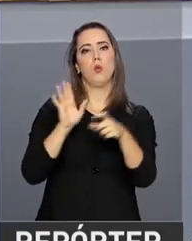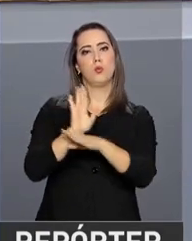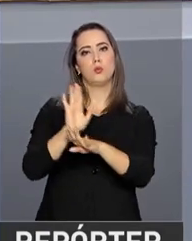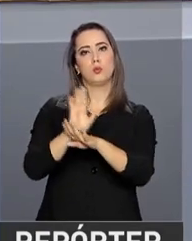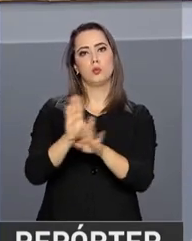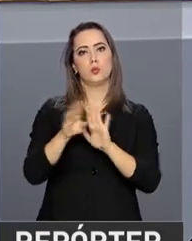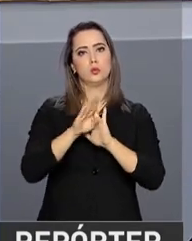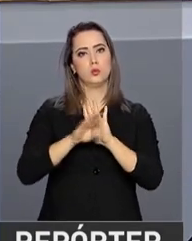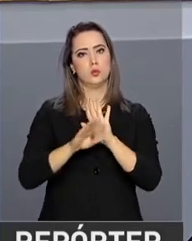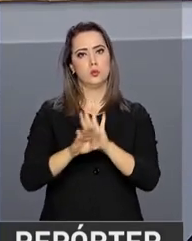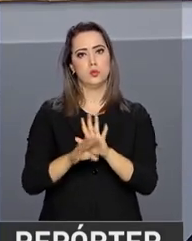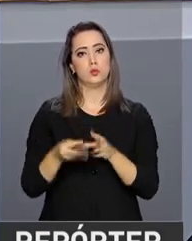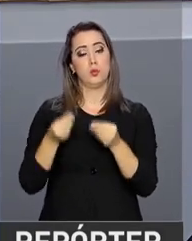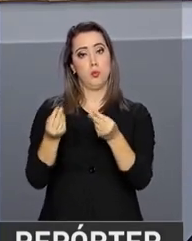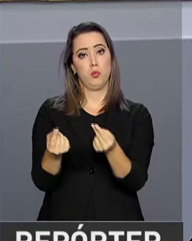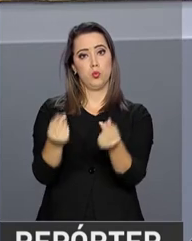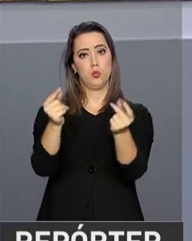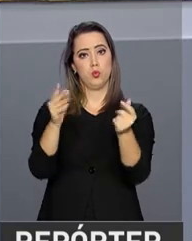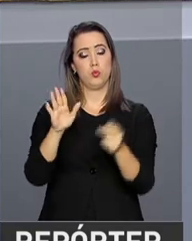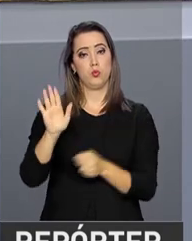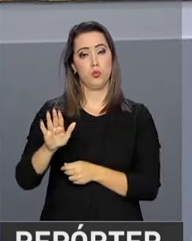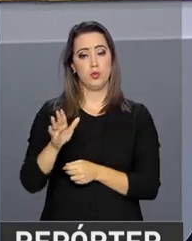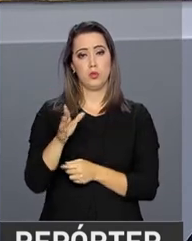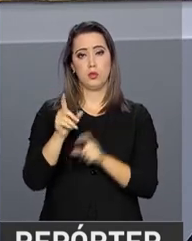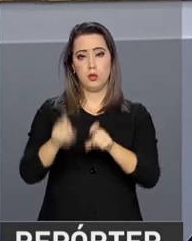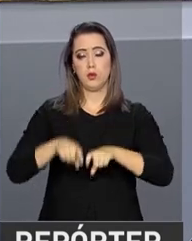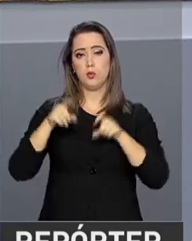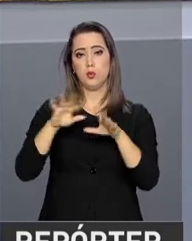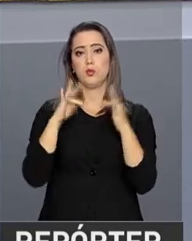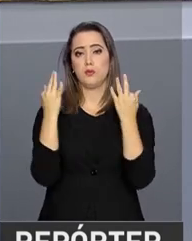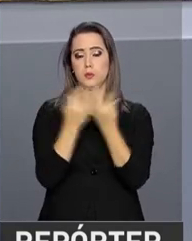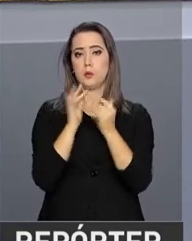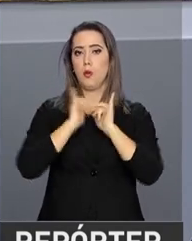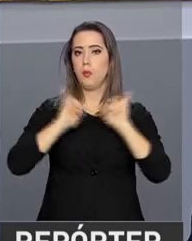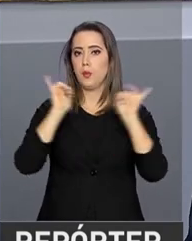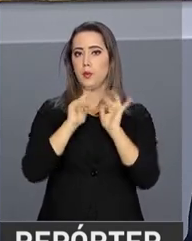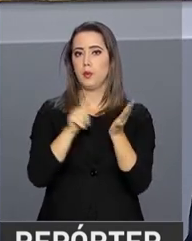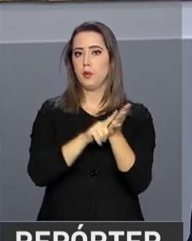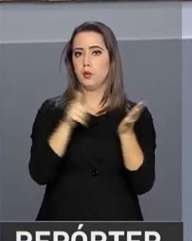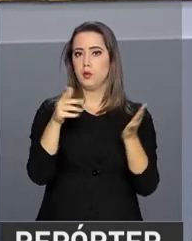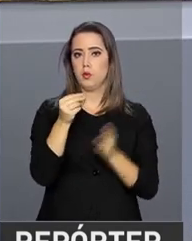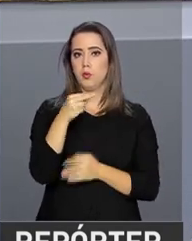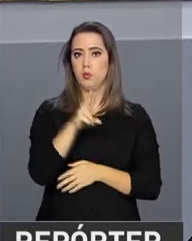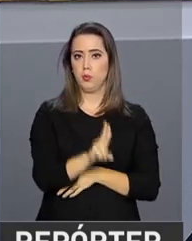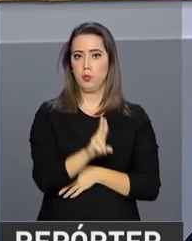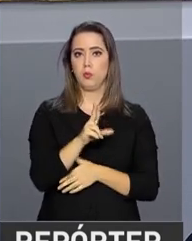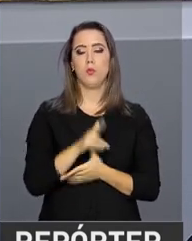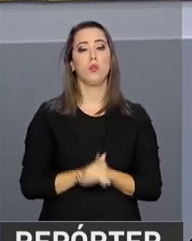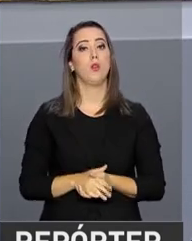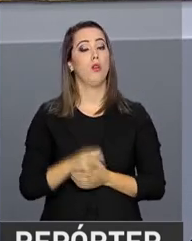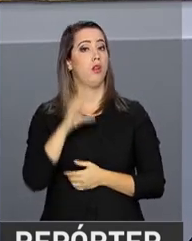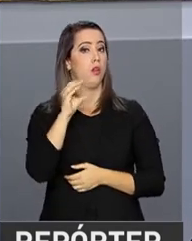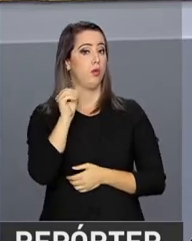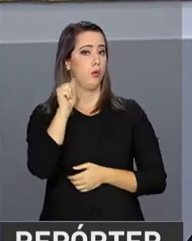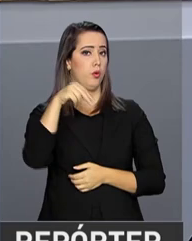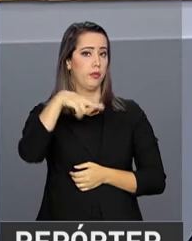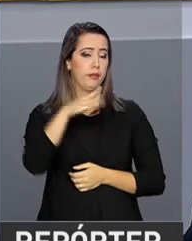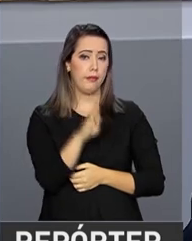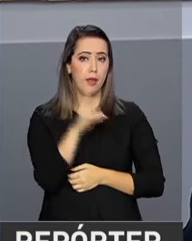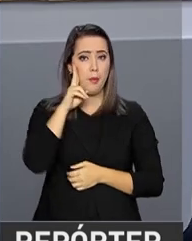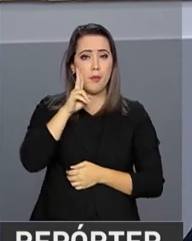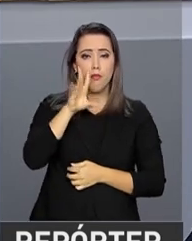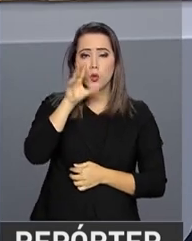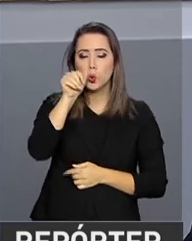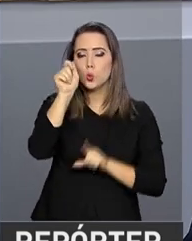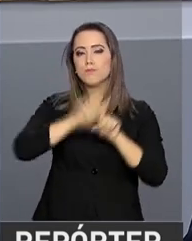apoio do programa de garantia de preços para a agricultura familiar está publicada no diário oficial da união a conab analisa todo mês